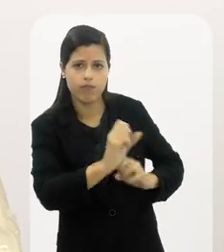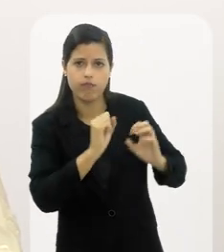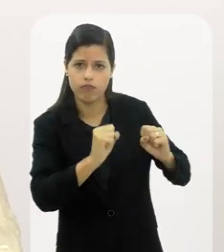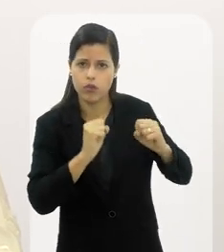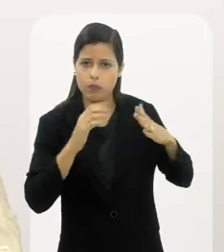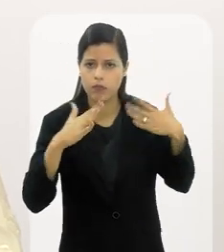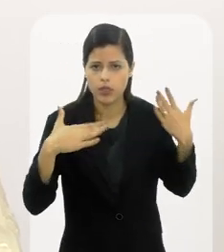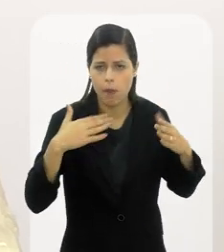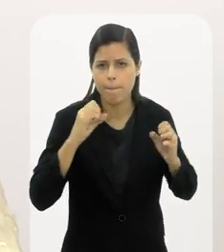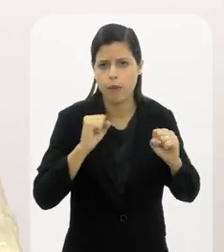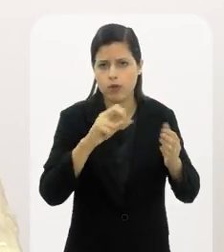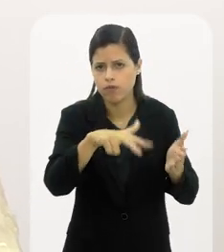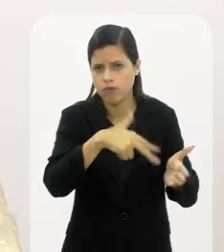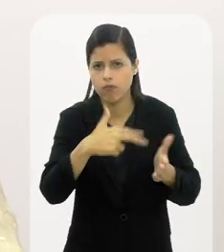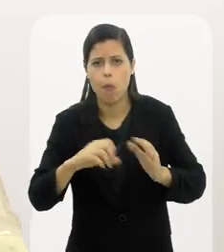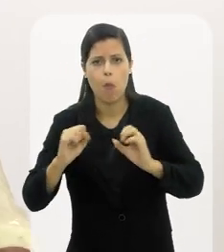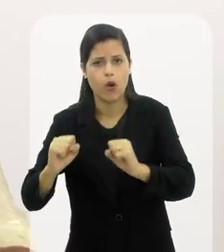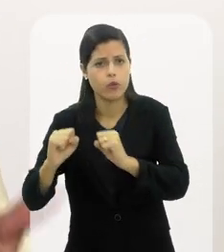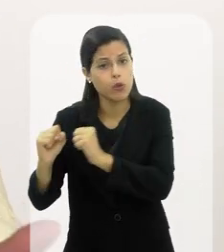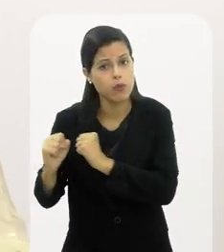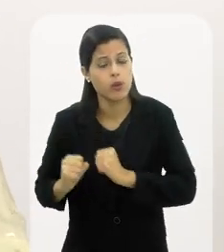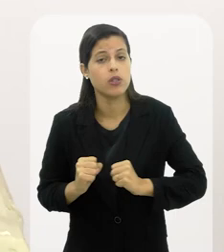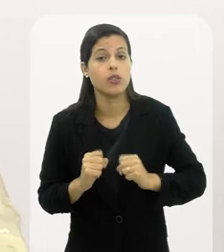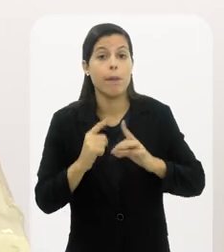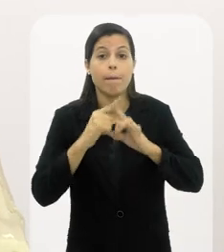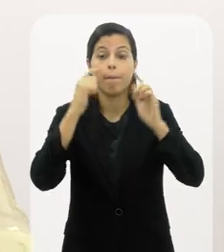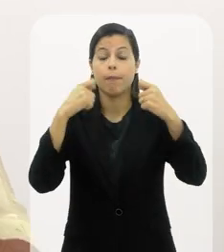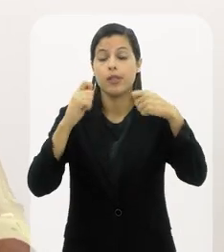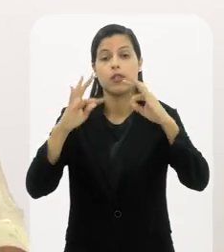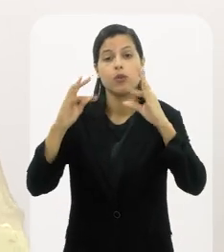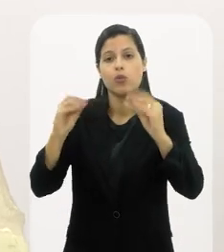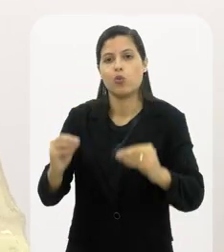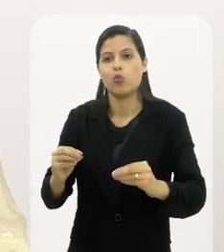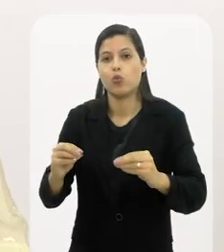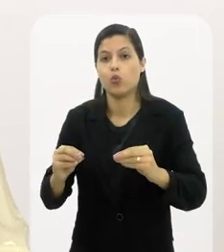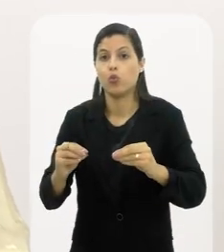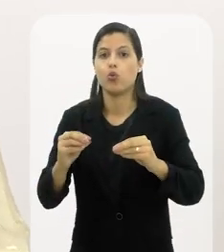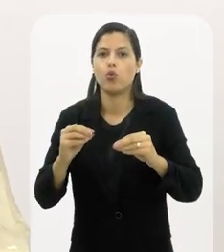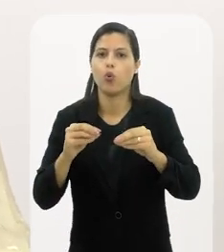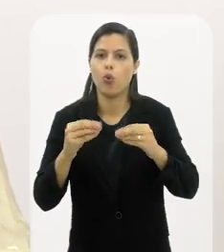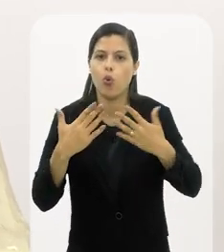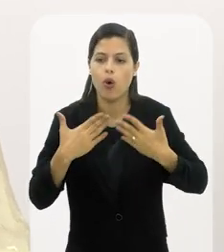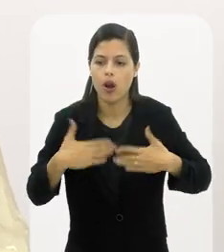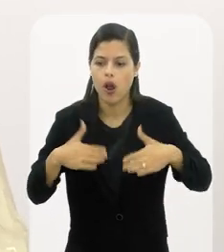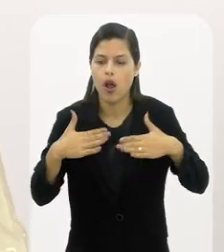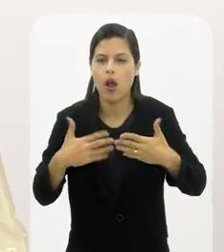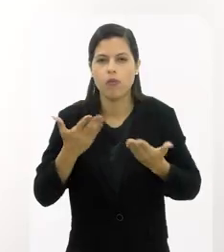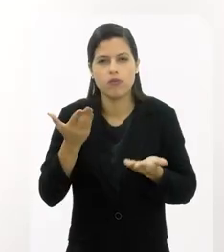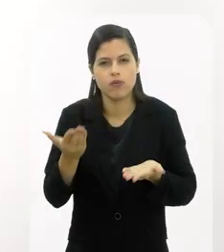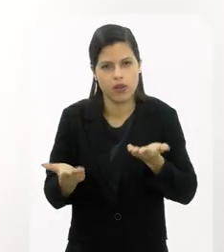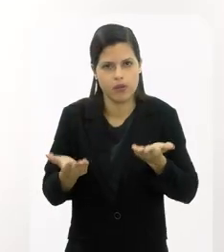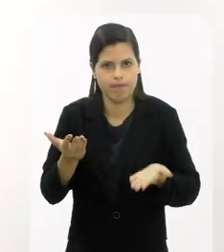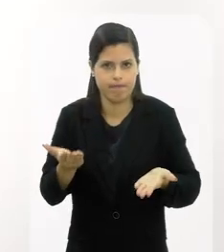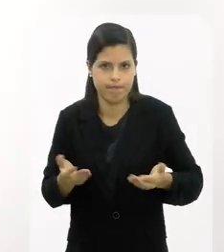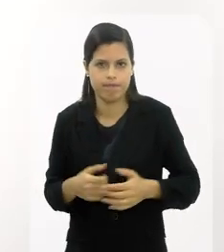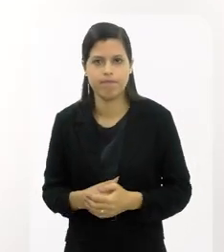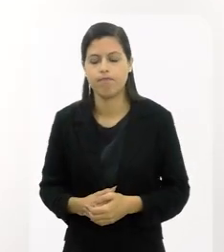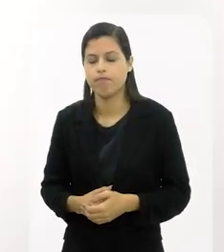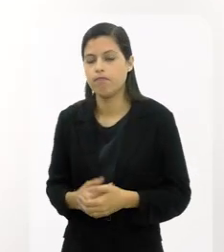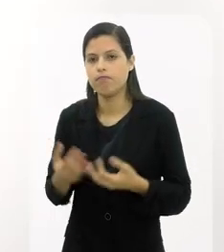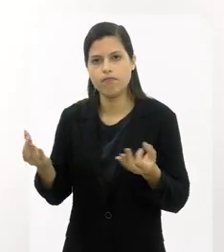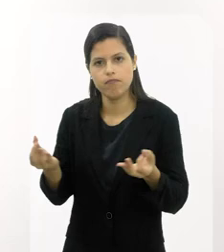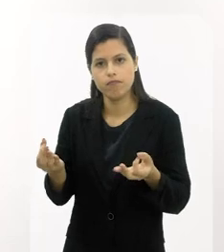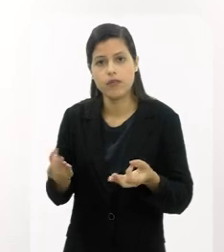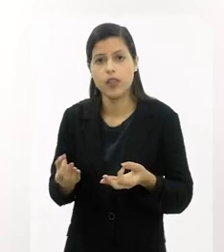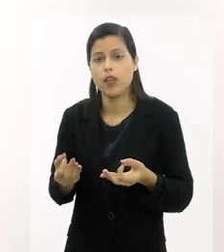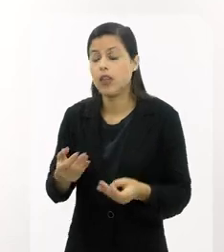sair? Pode. Você pode dançar? Pode. Você pode isso? Pode. Só que você tem que fazer tudo... equilibrado. Equilibrado. Entendeu?